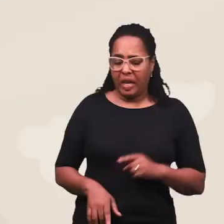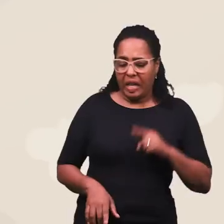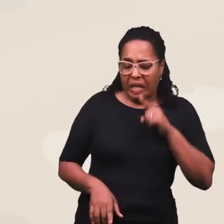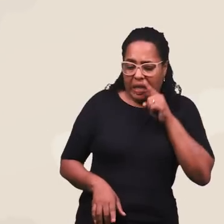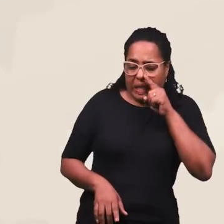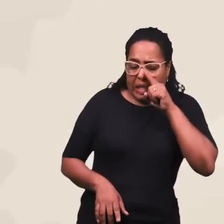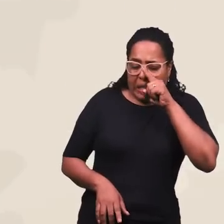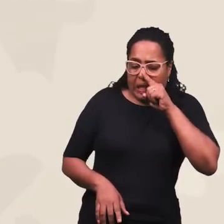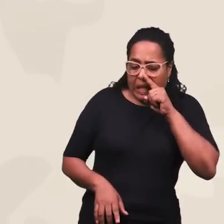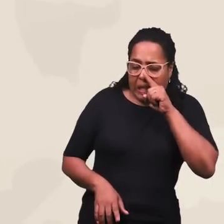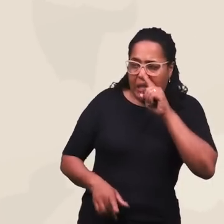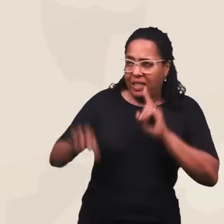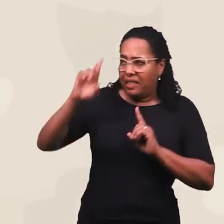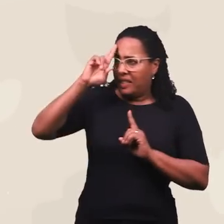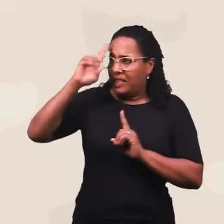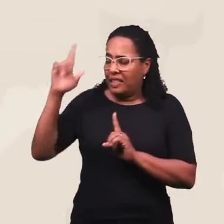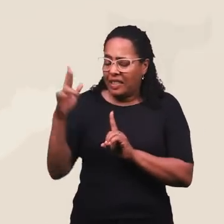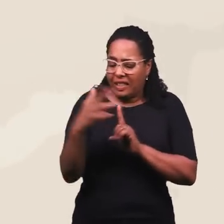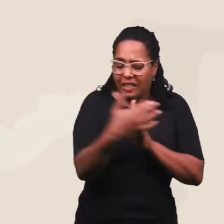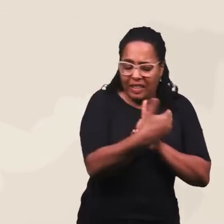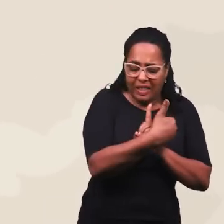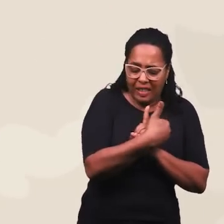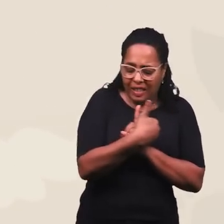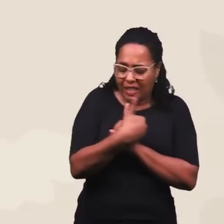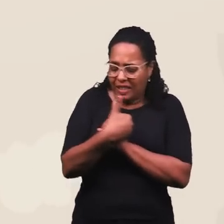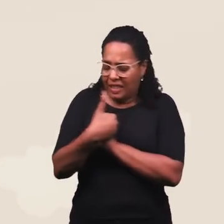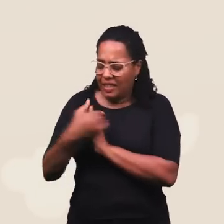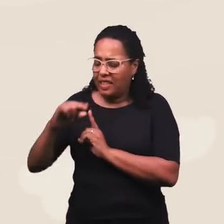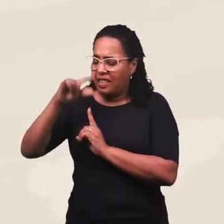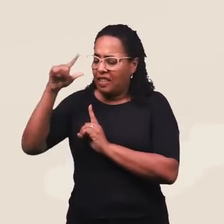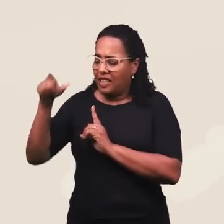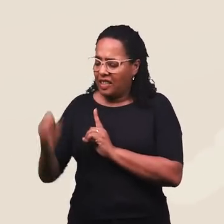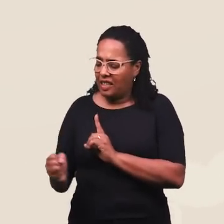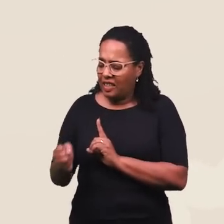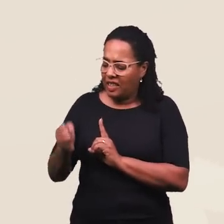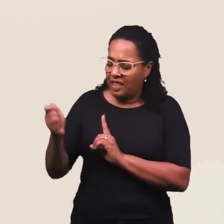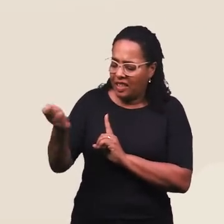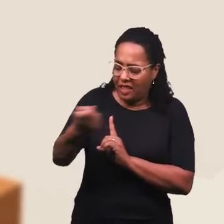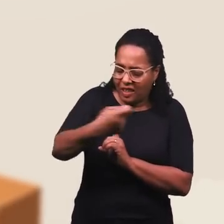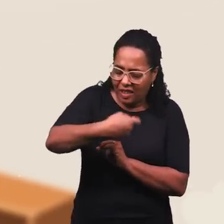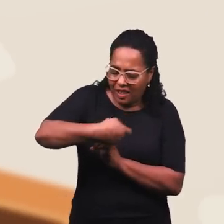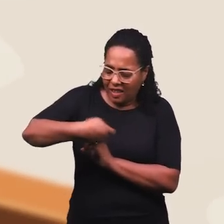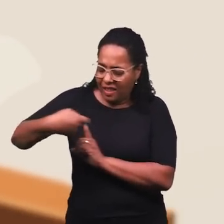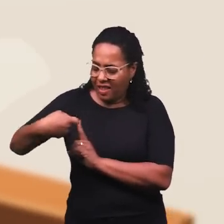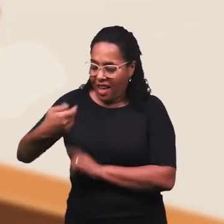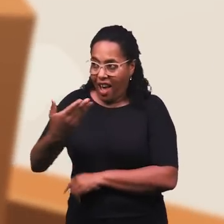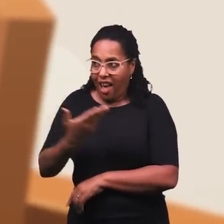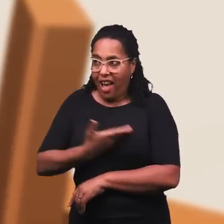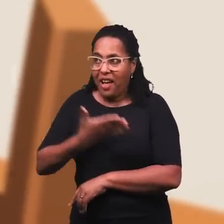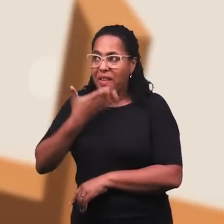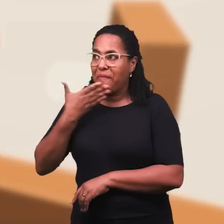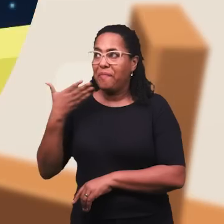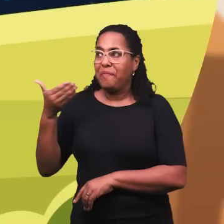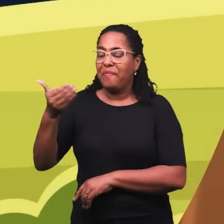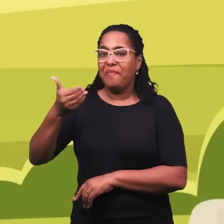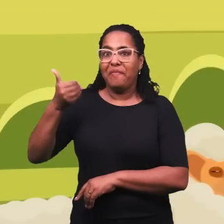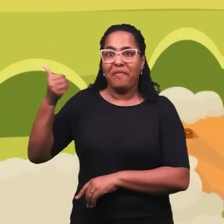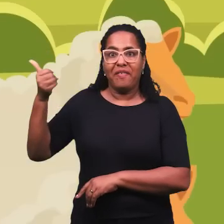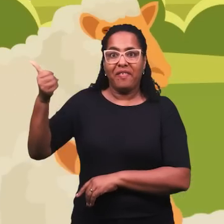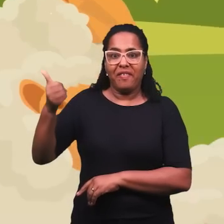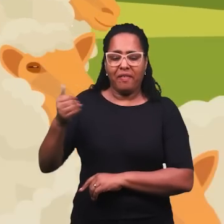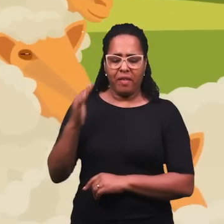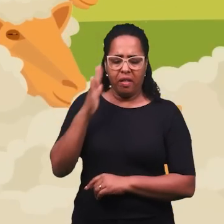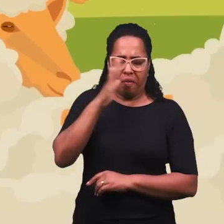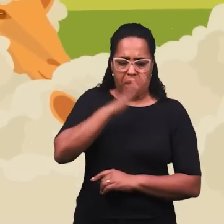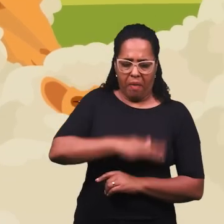me livra do perigo, estende o seu cajado, é meu melhor